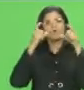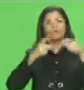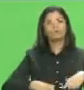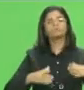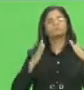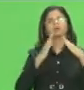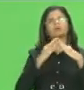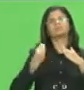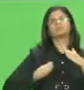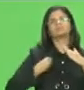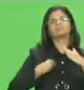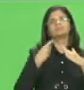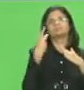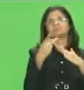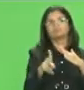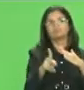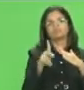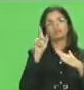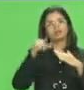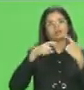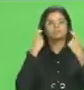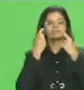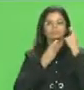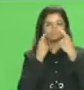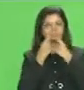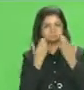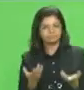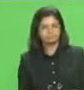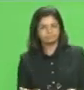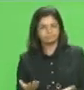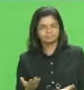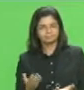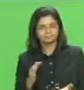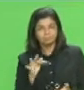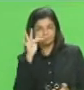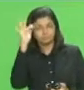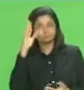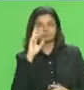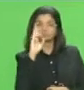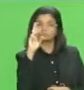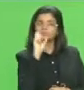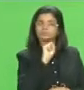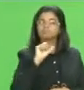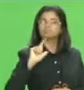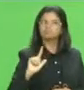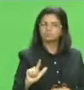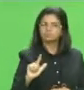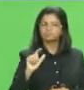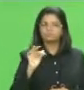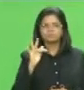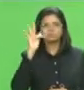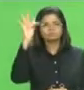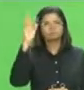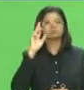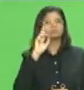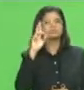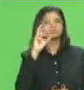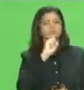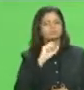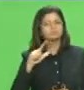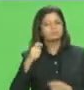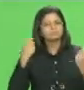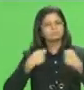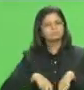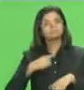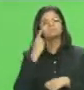você vive. E é essa a nossa preocupação. O próximo gestor de São Luís. O próximo gestor de São Luís, ele tem que ter,